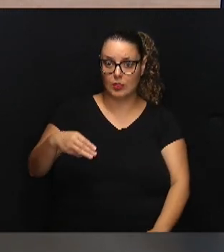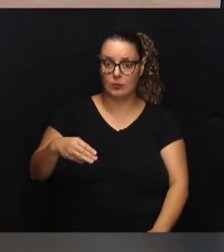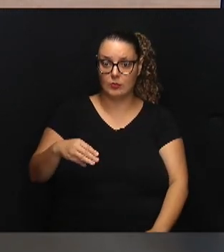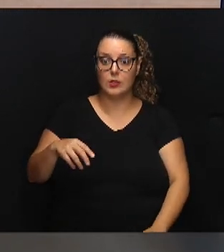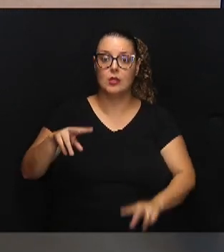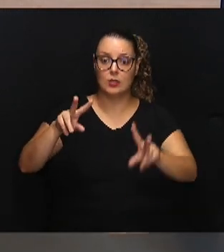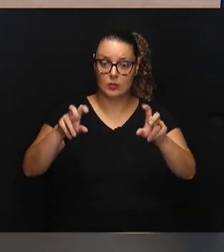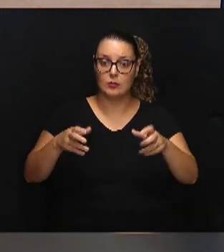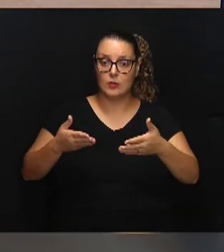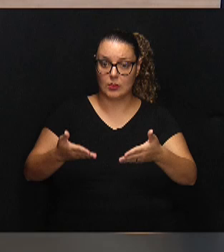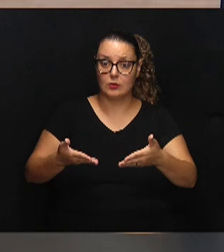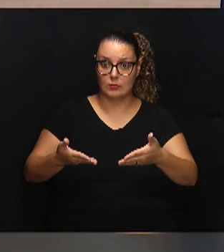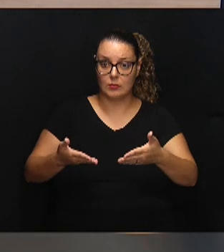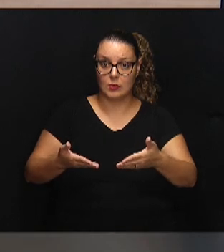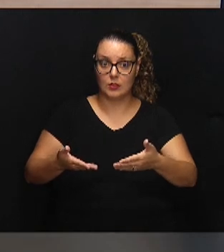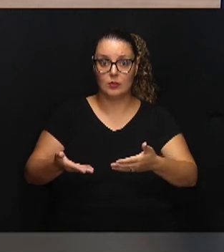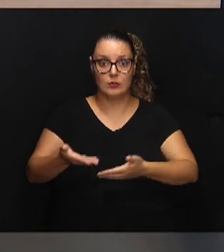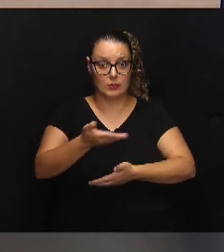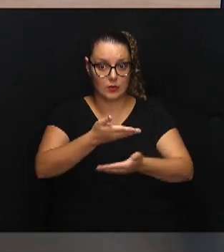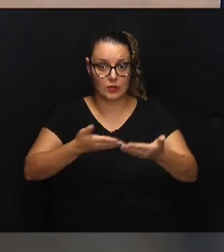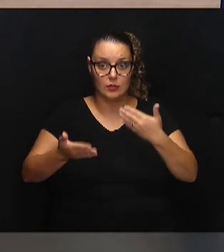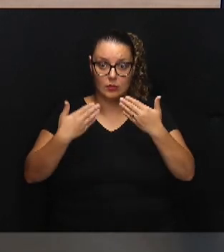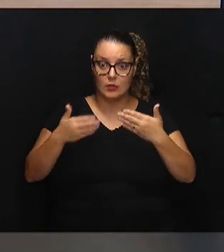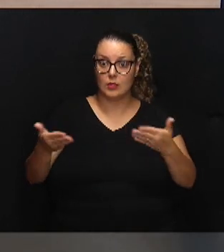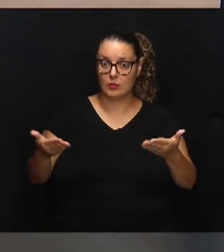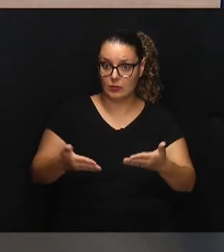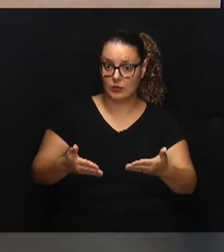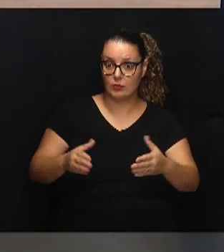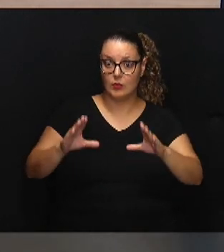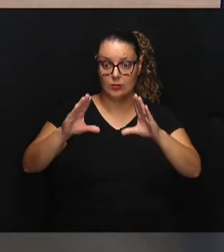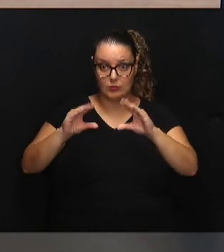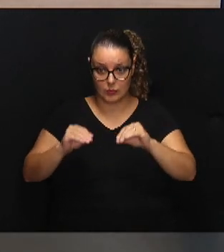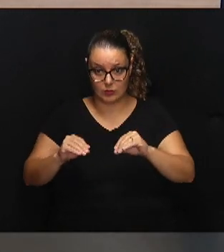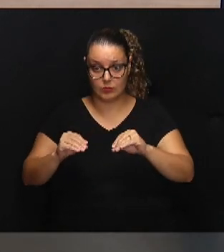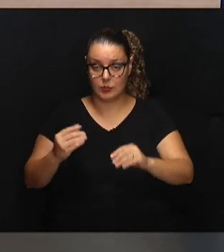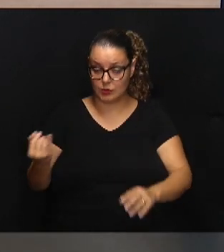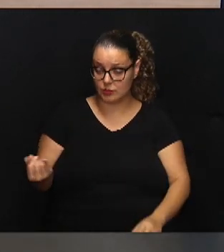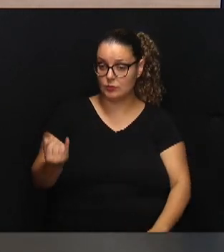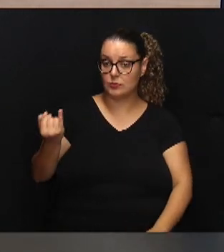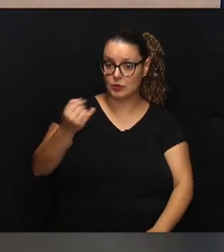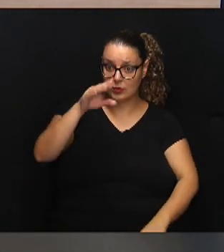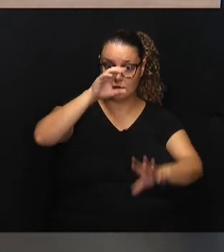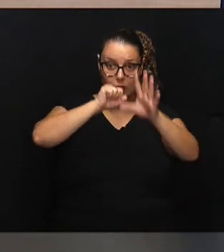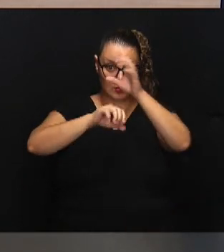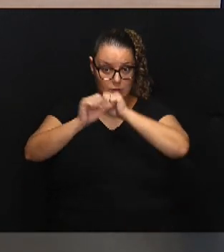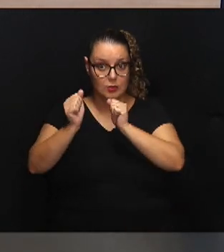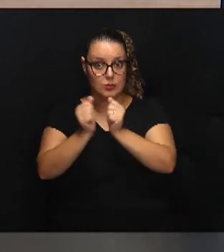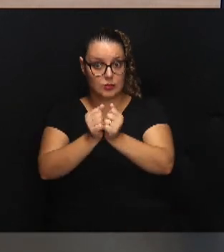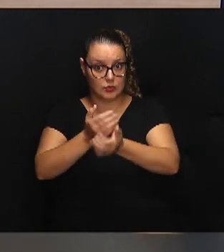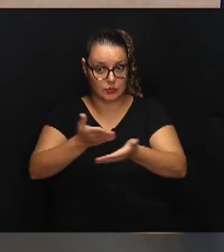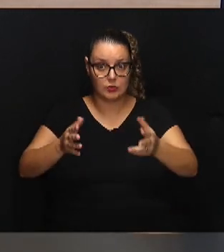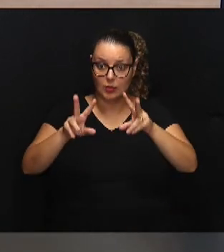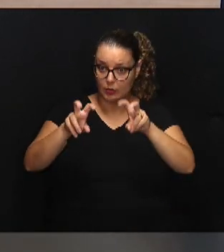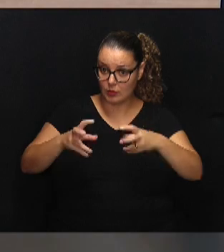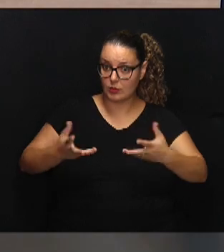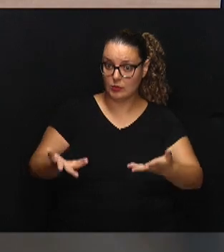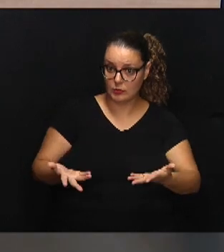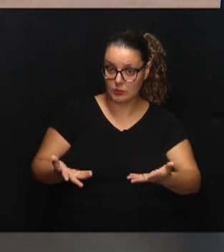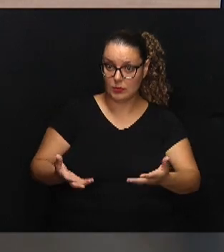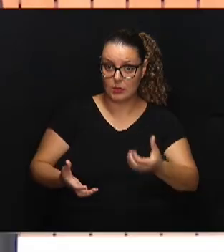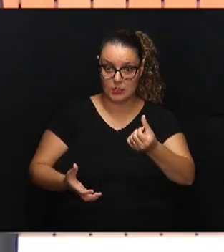que é atinente que vocês conversaram hoje. Foi uma noite muito importante, que eu aprendi muito nesse assunto.